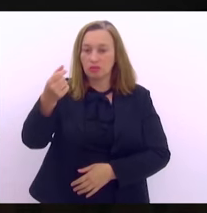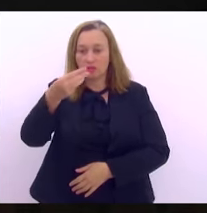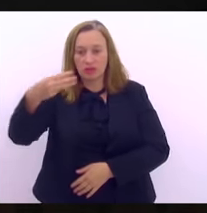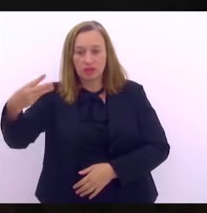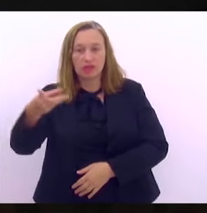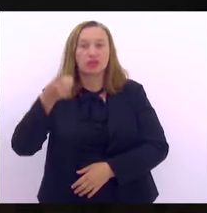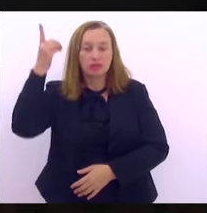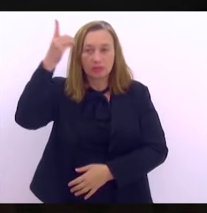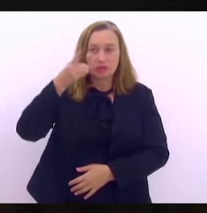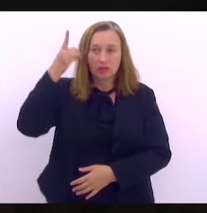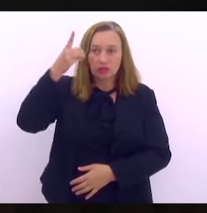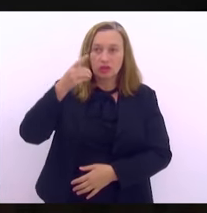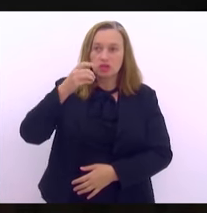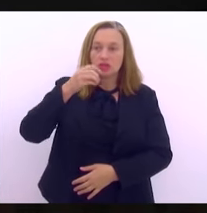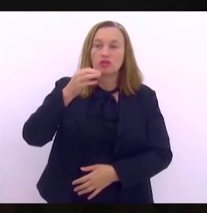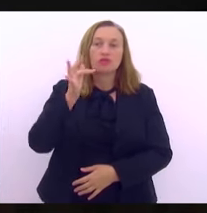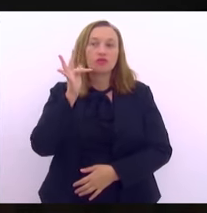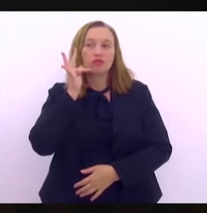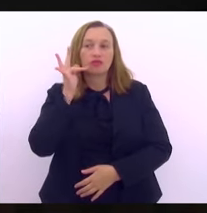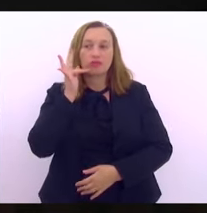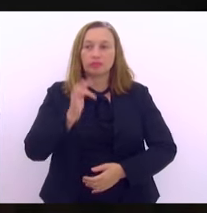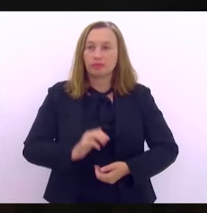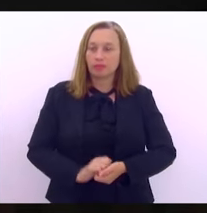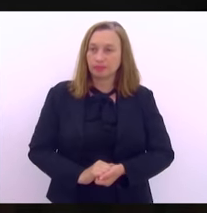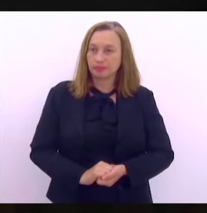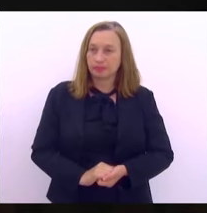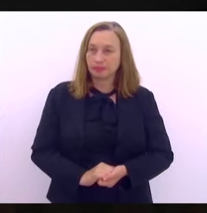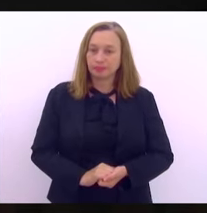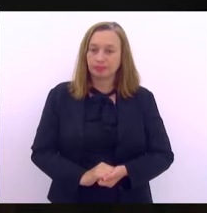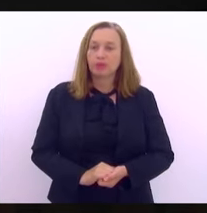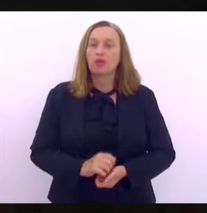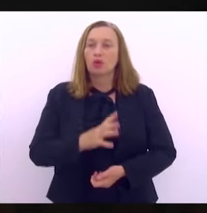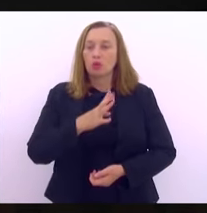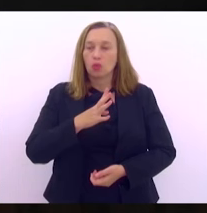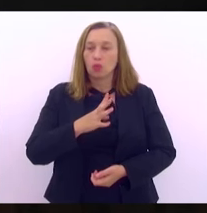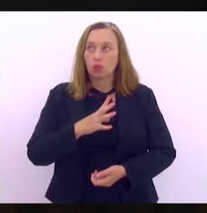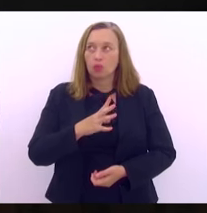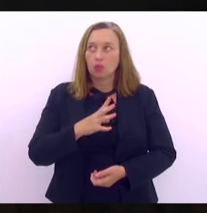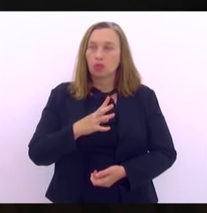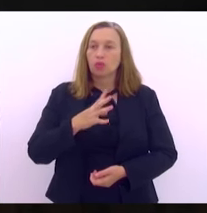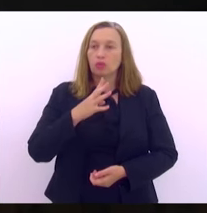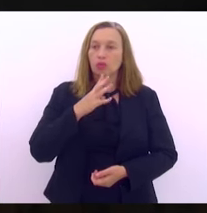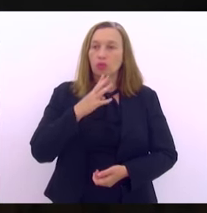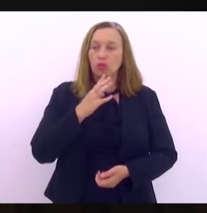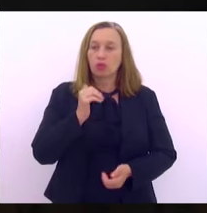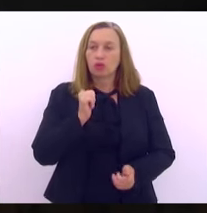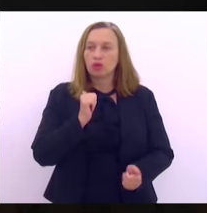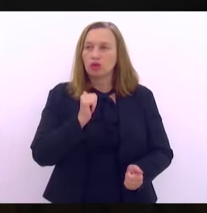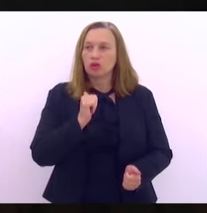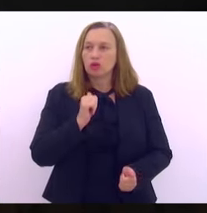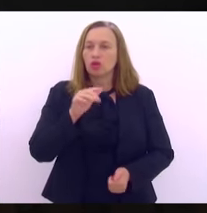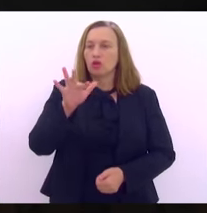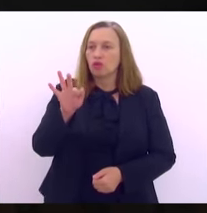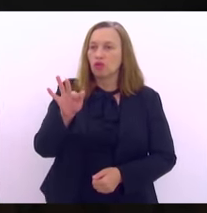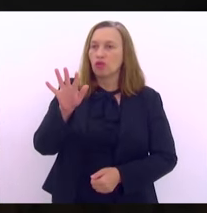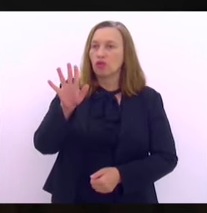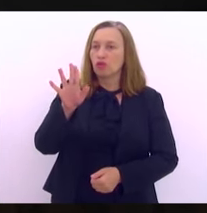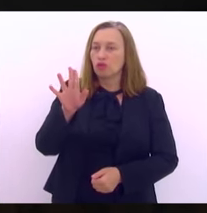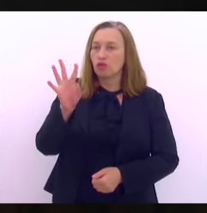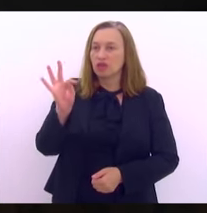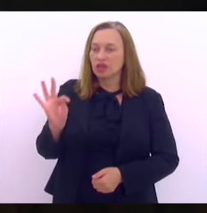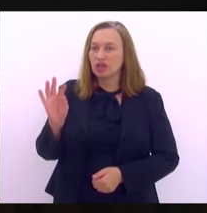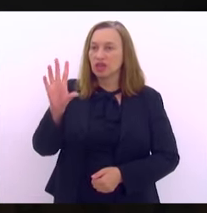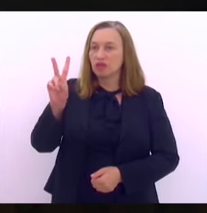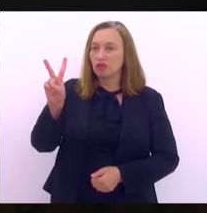690/2023, de autoria do deputado Jorge Felipe Neto, que reconhece a relevância do futebol como prática esportiva e de lazer